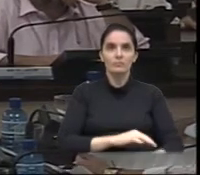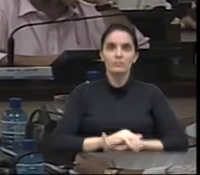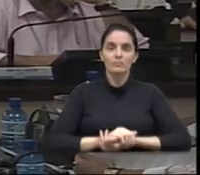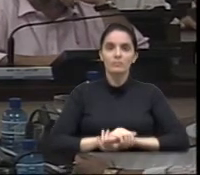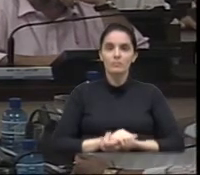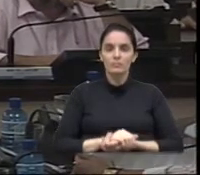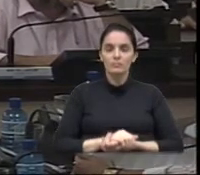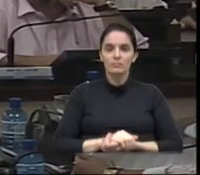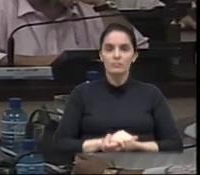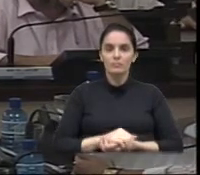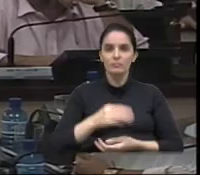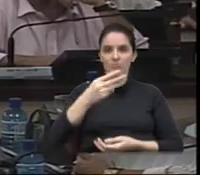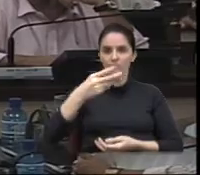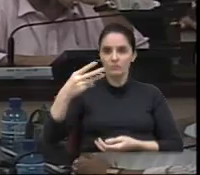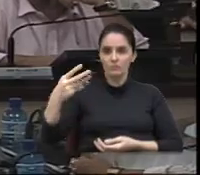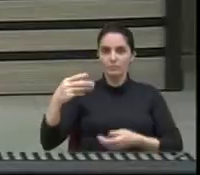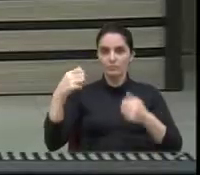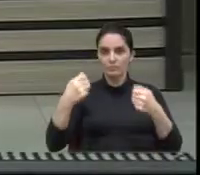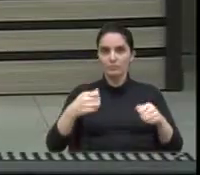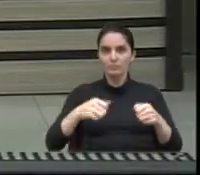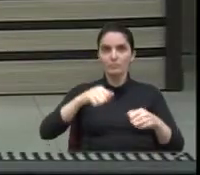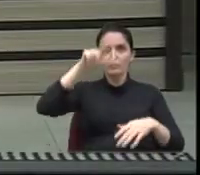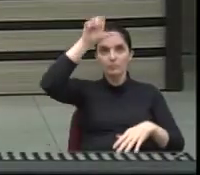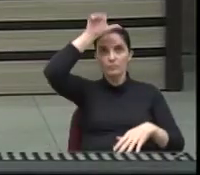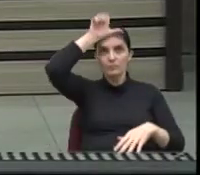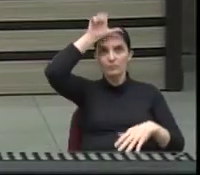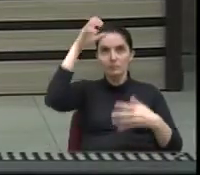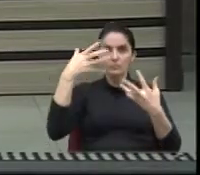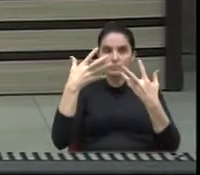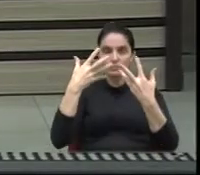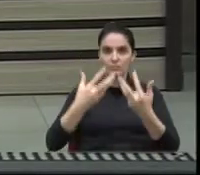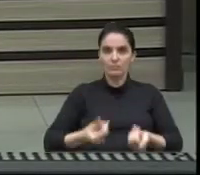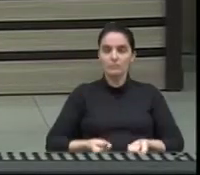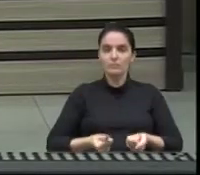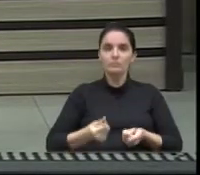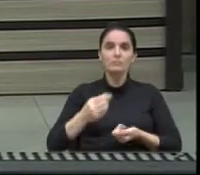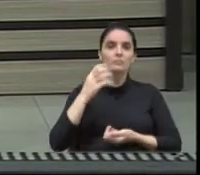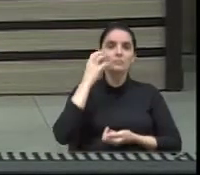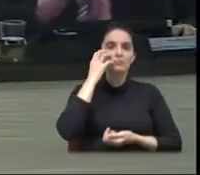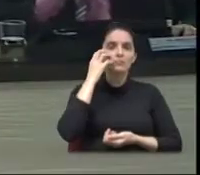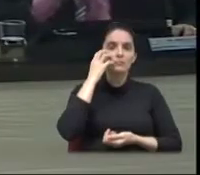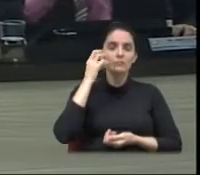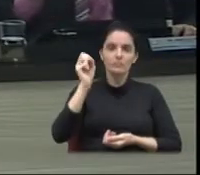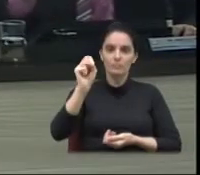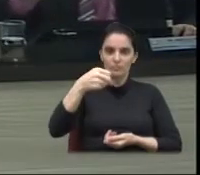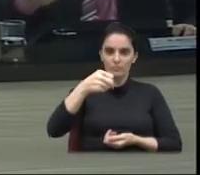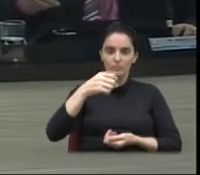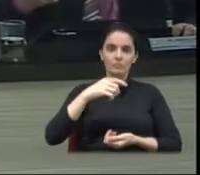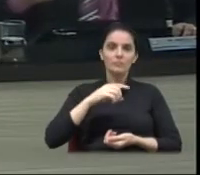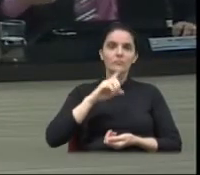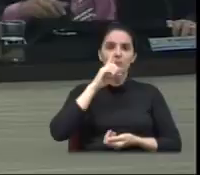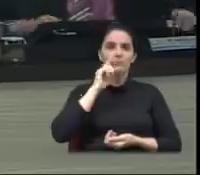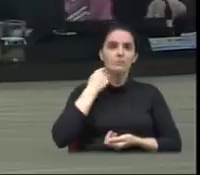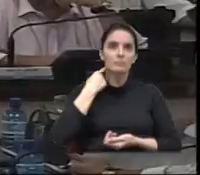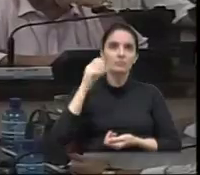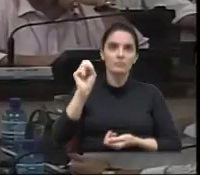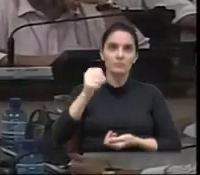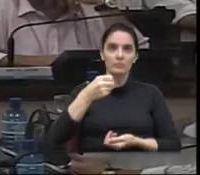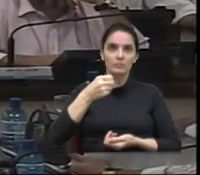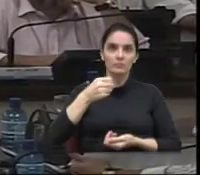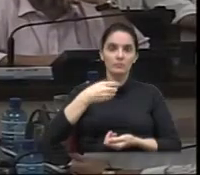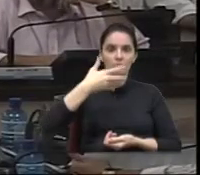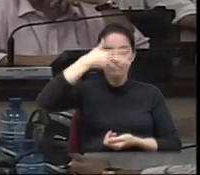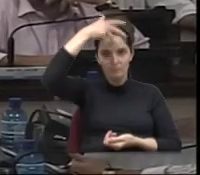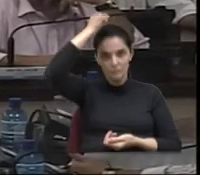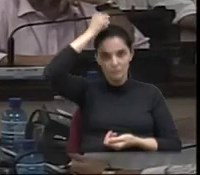Moção número 33, precisa da anuência dos líderes. Dr. Marcelo Rossi. Sim. Newton Santos. Sim. Toninho